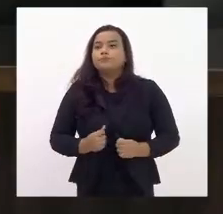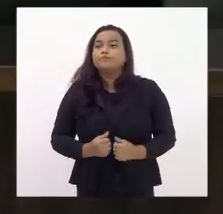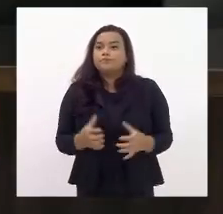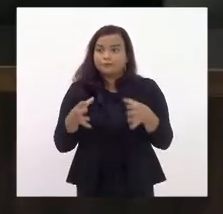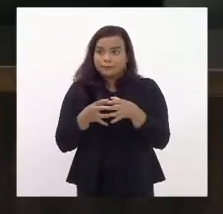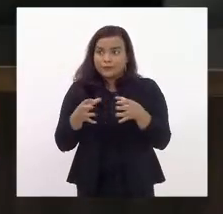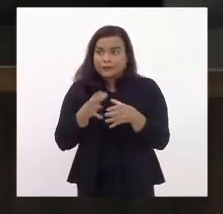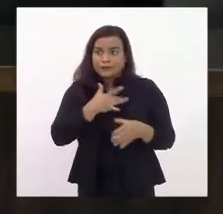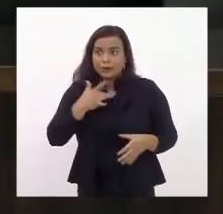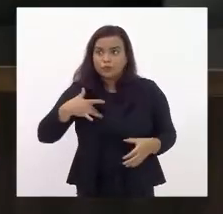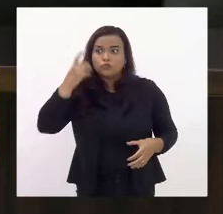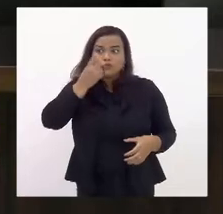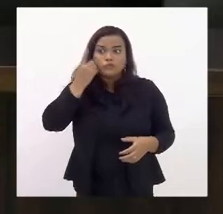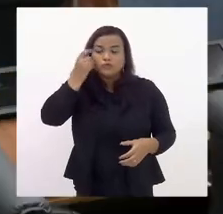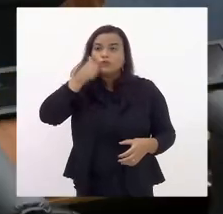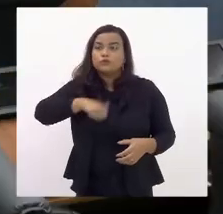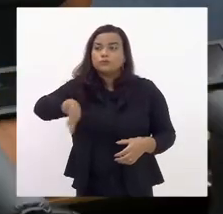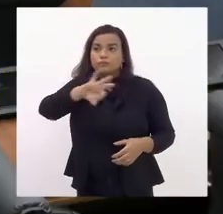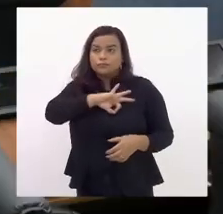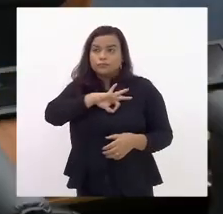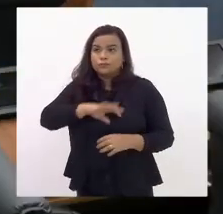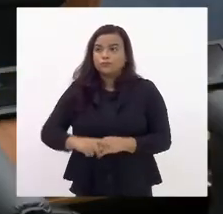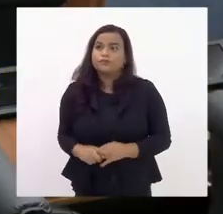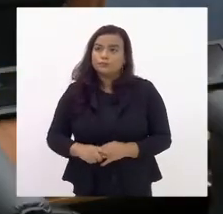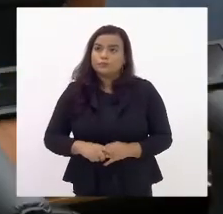Saúde, deputada Marta Rocha.